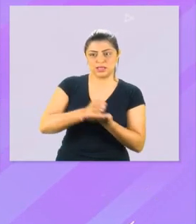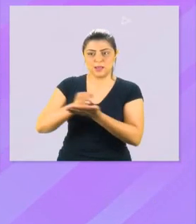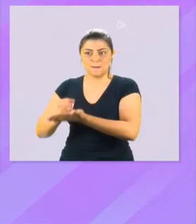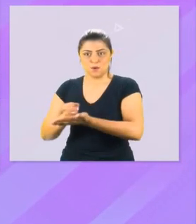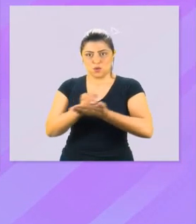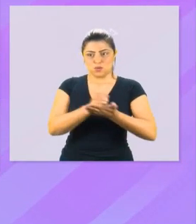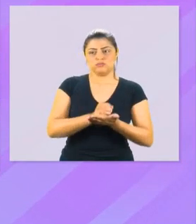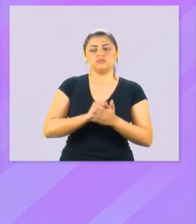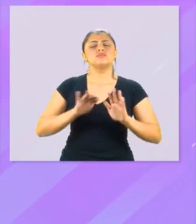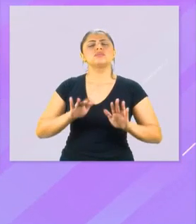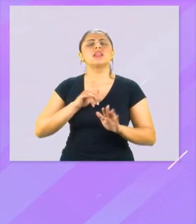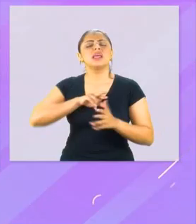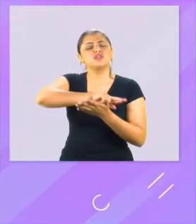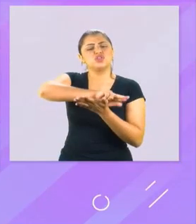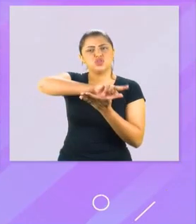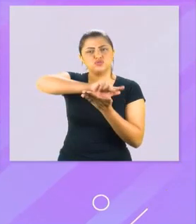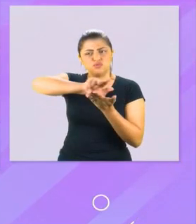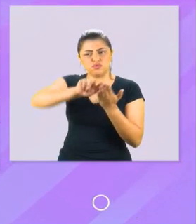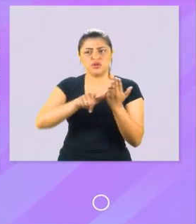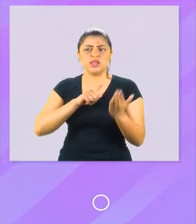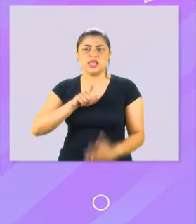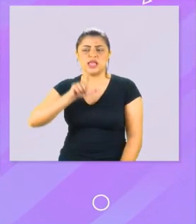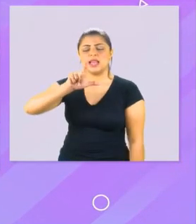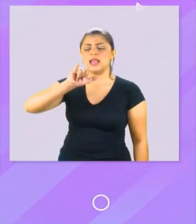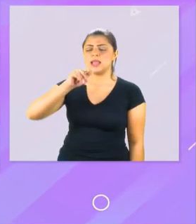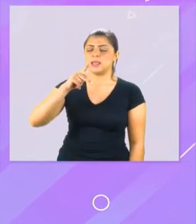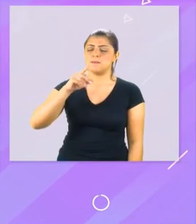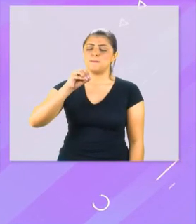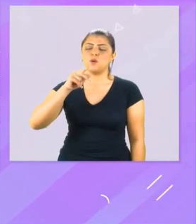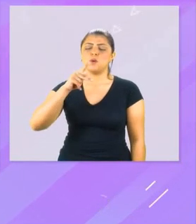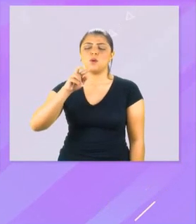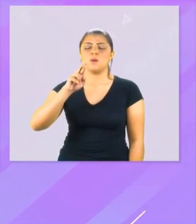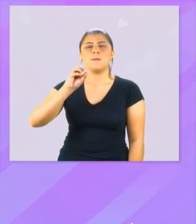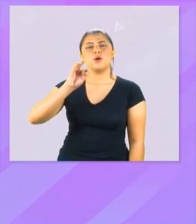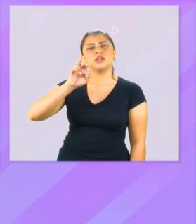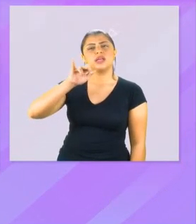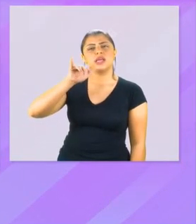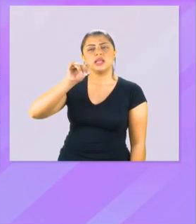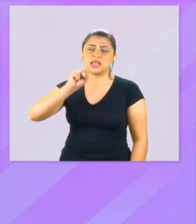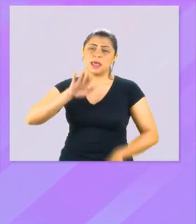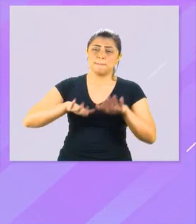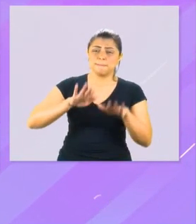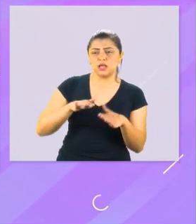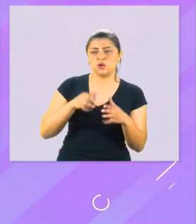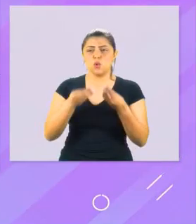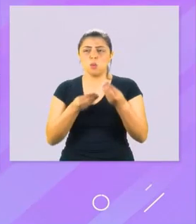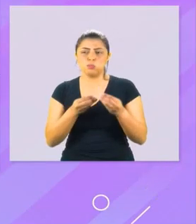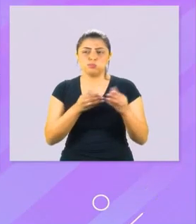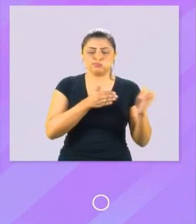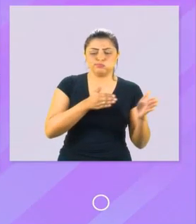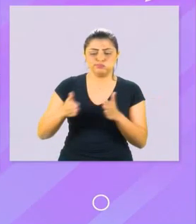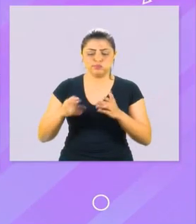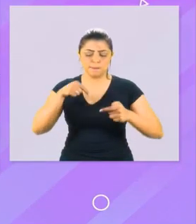tecidos. Existem alguns tipos de lipoproteínas, dependendo da fase em que esse colesterol está e do metabolismo